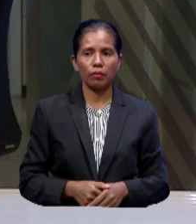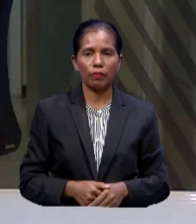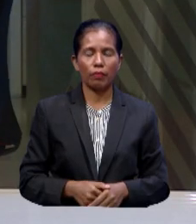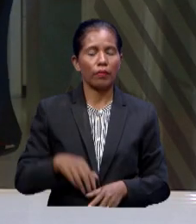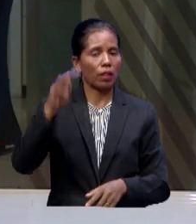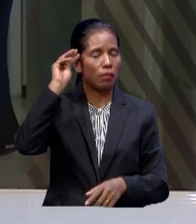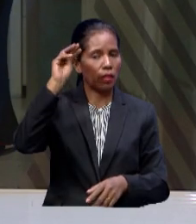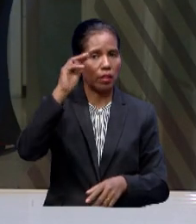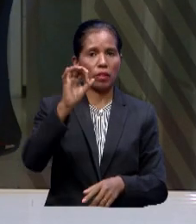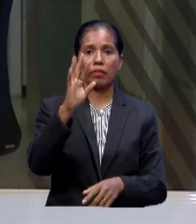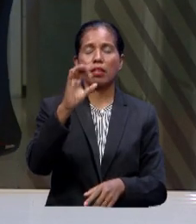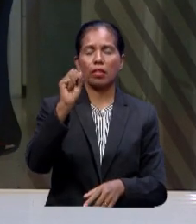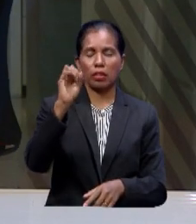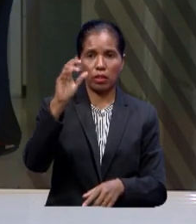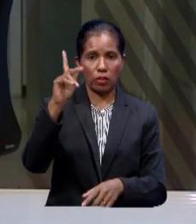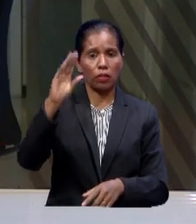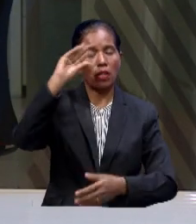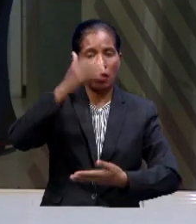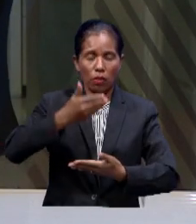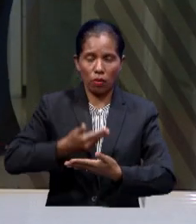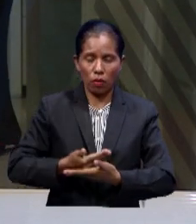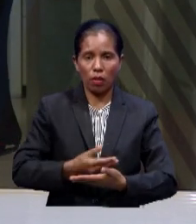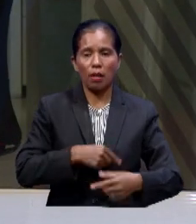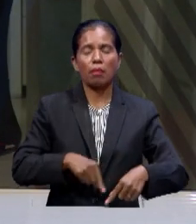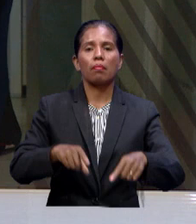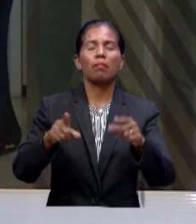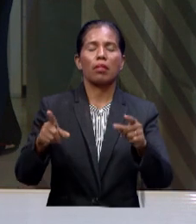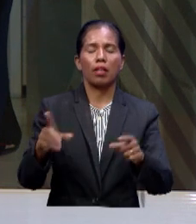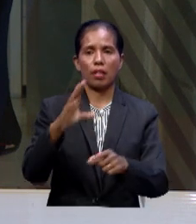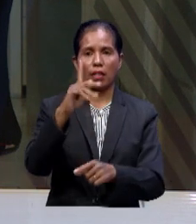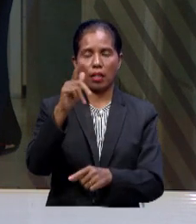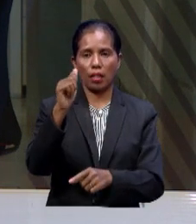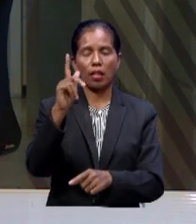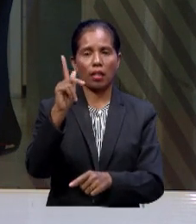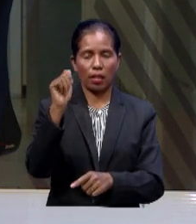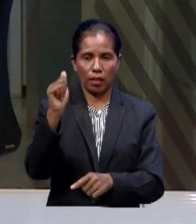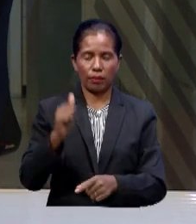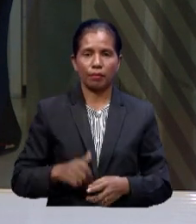Ministro Francisco Jerônimo Nyoamba presta declaração IHA CAC.